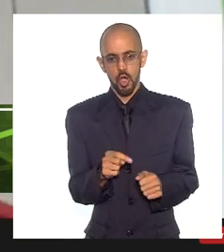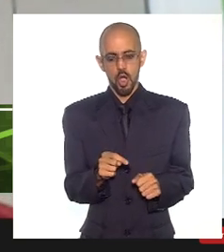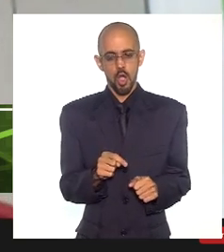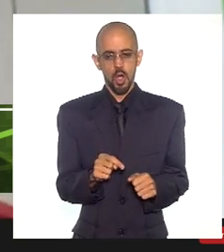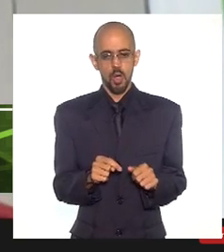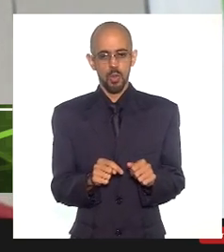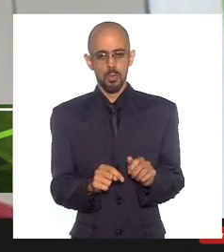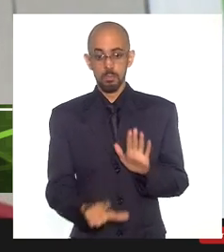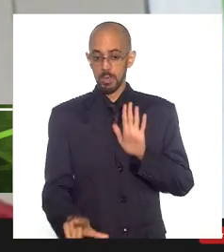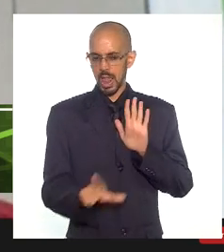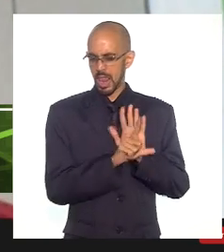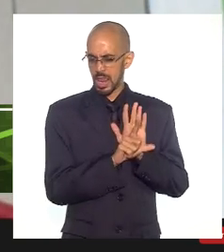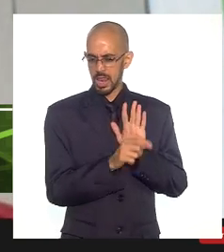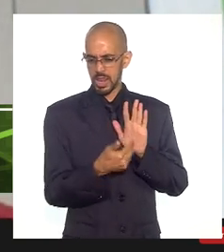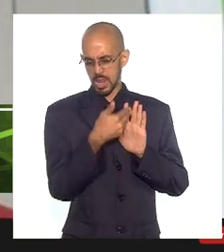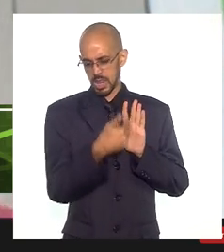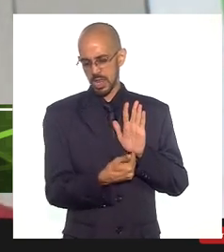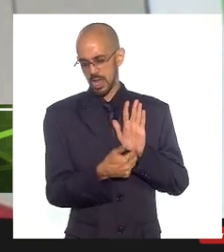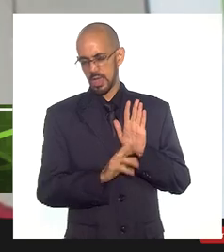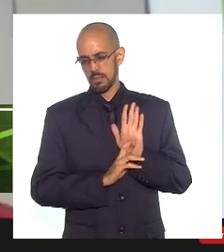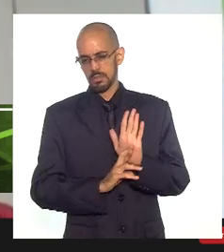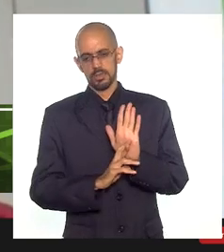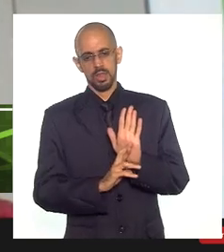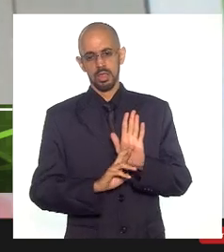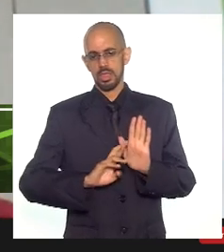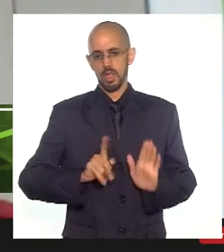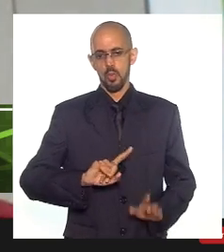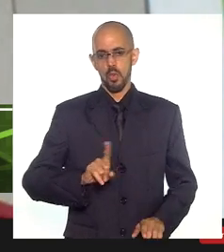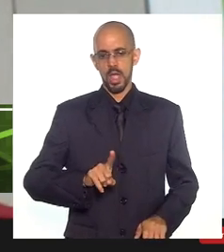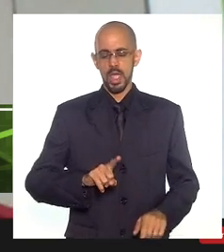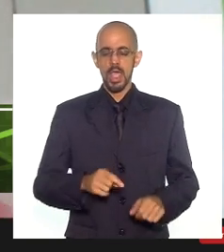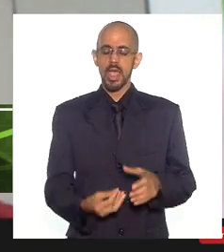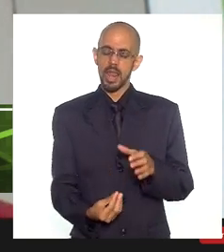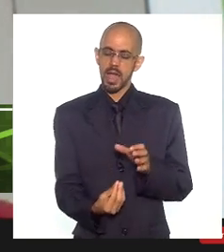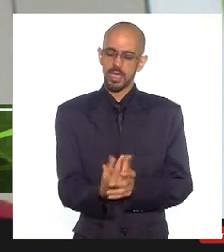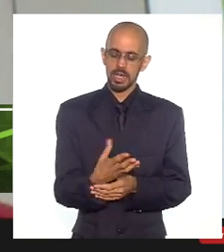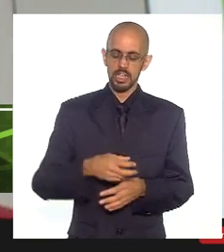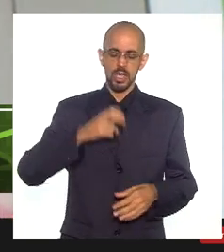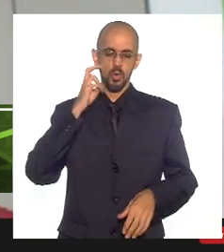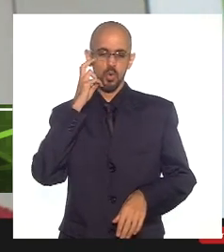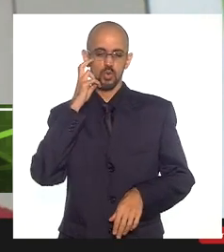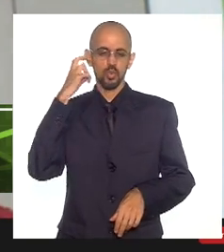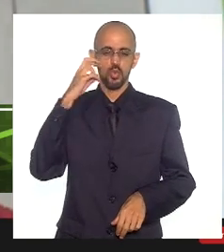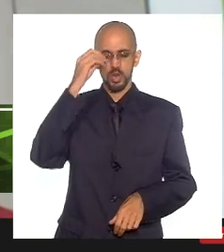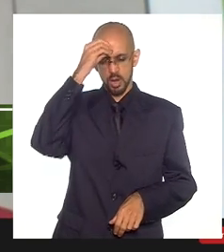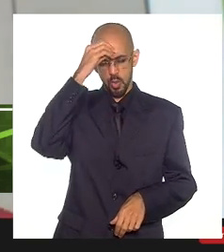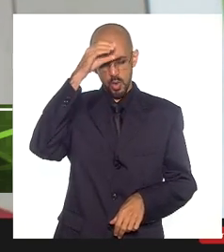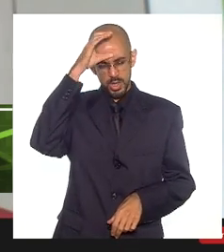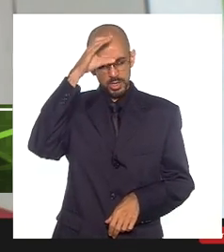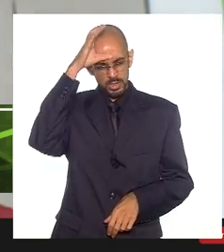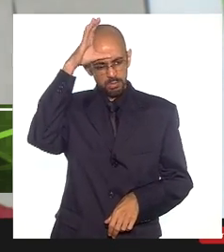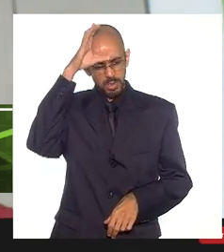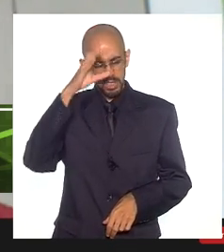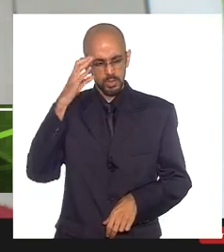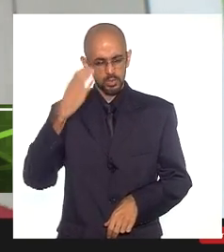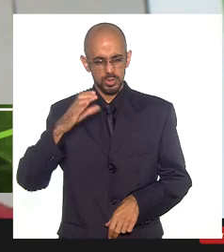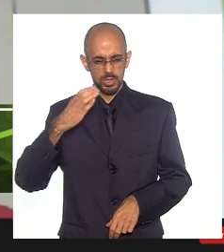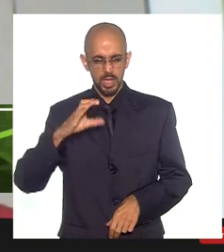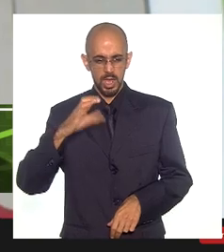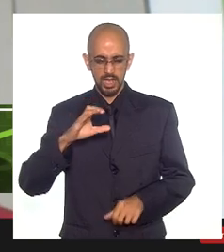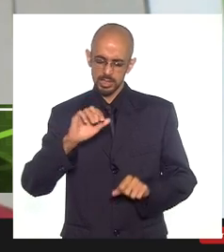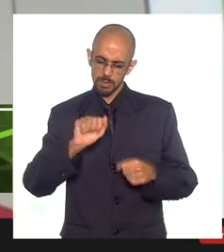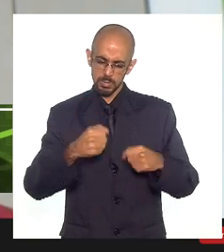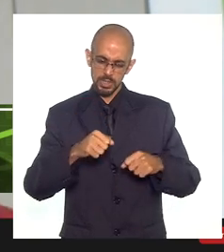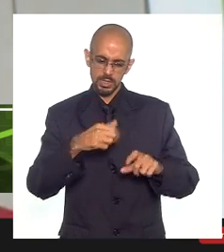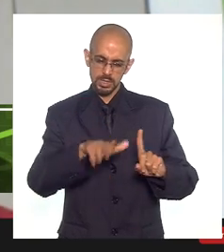ela é algo que, do ponto de vista imaterial, da produção da cultura, da produção de conhecimento, da produção de ciência, tem que ser